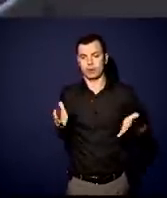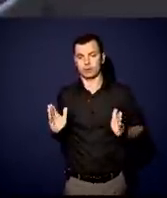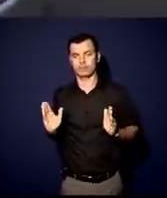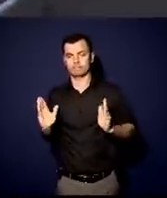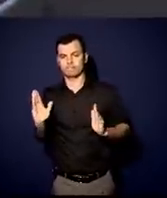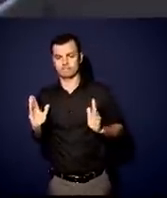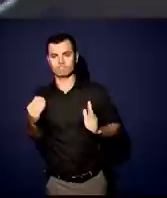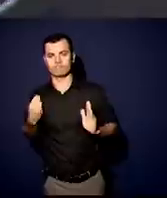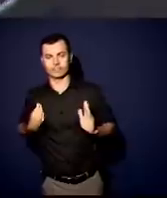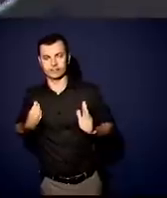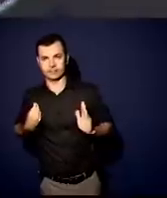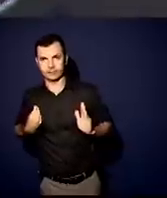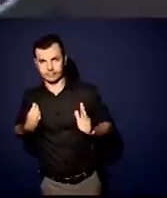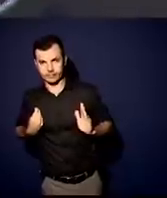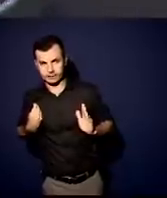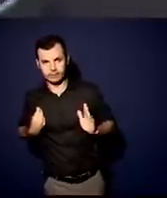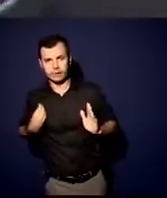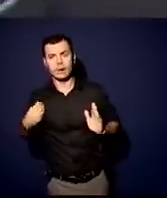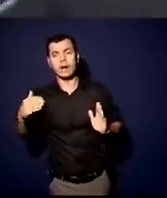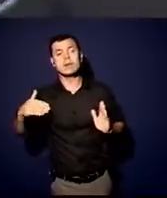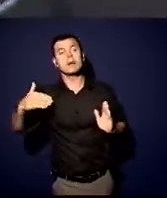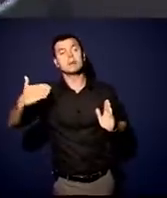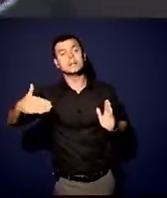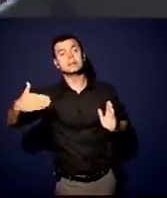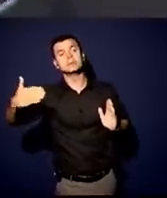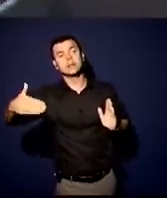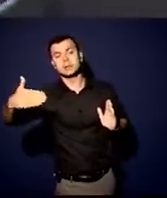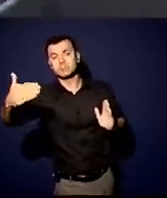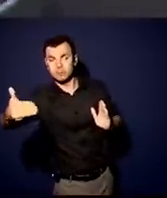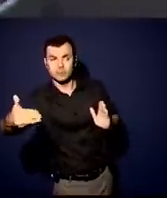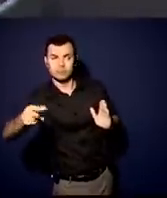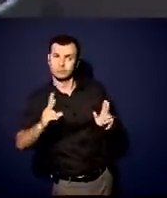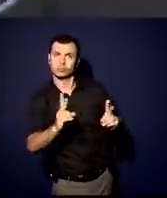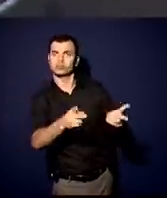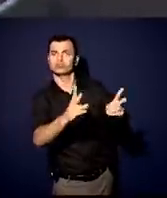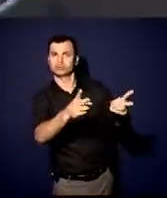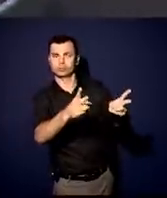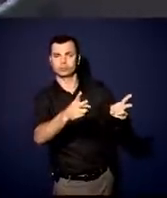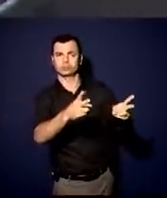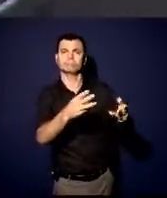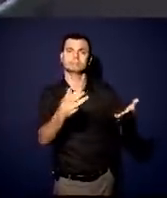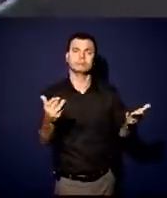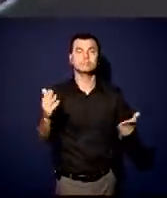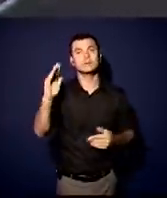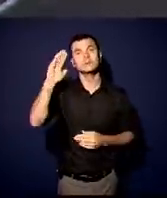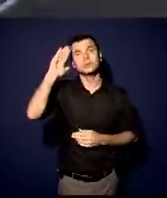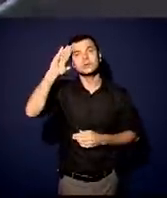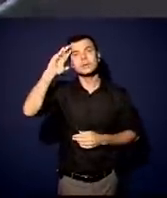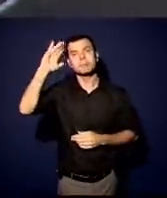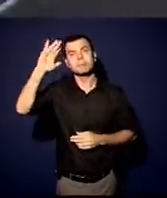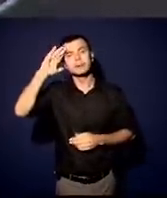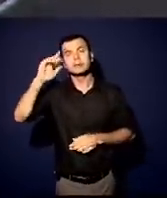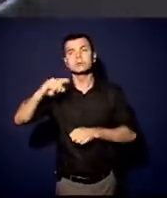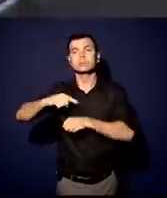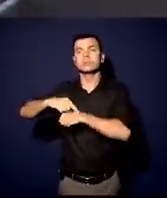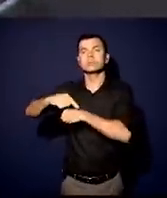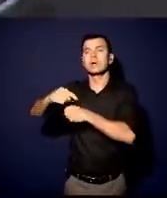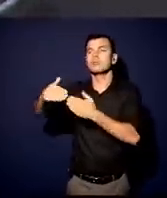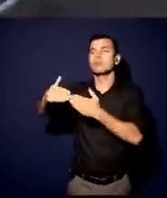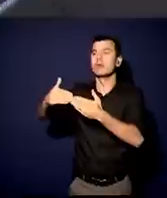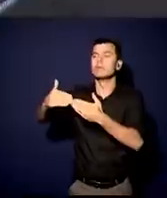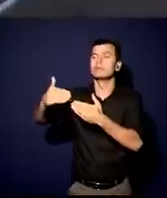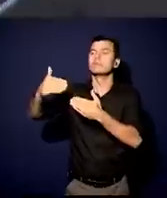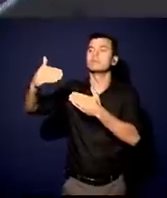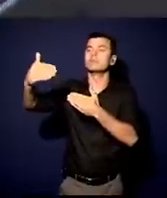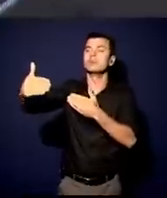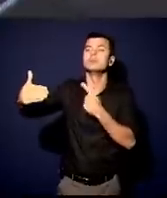internaliza todos os custos na hora da definição da Meta Então você tá pensando é no longo prazo que que eu gostaria de